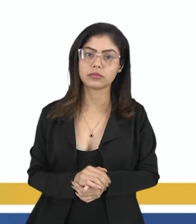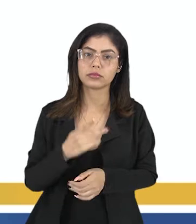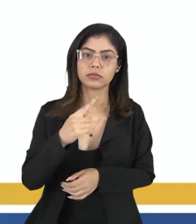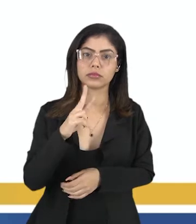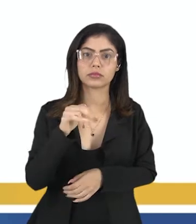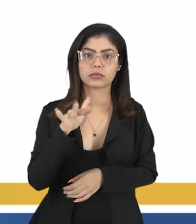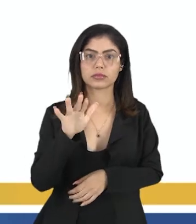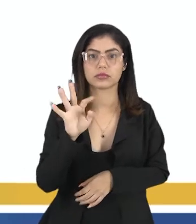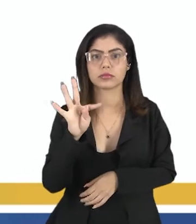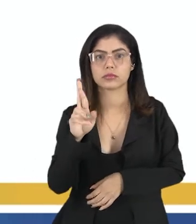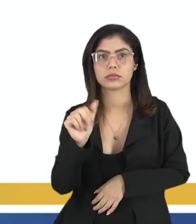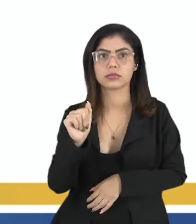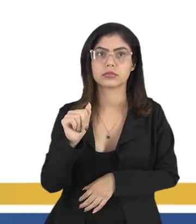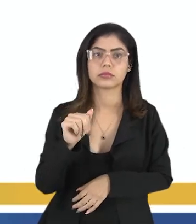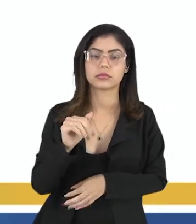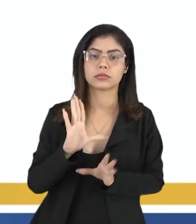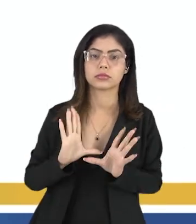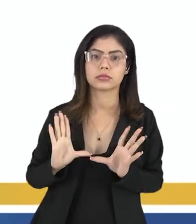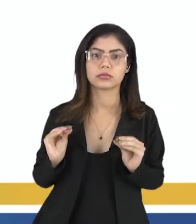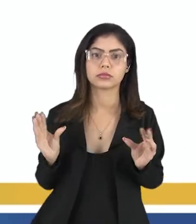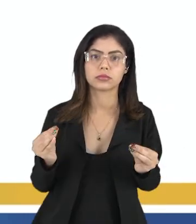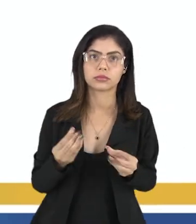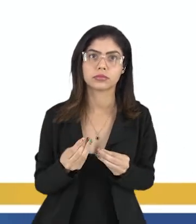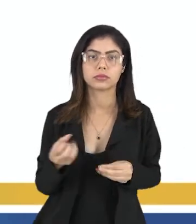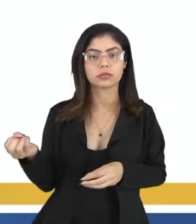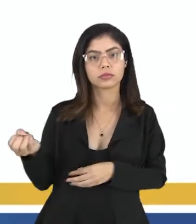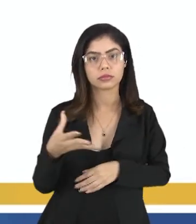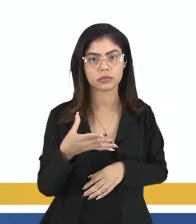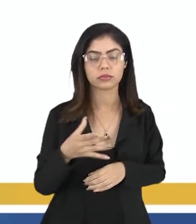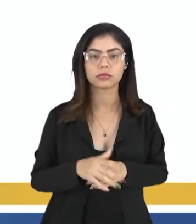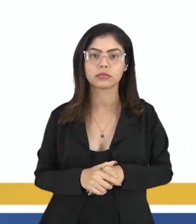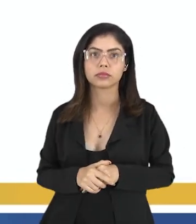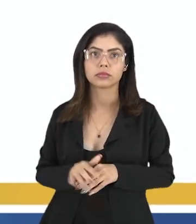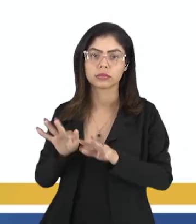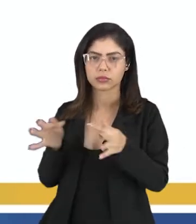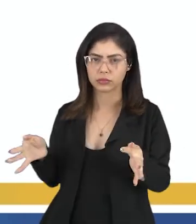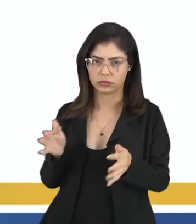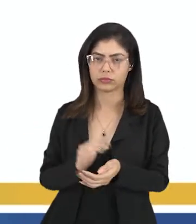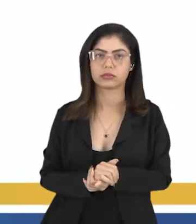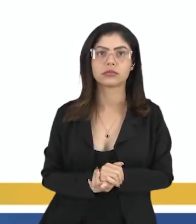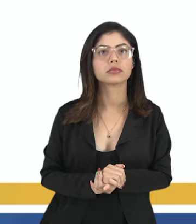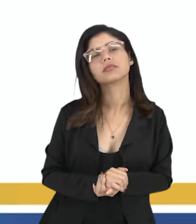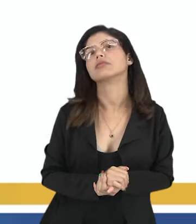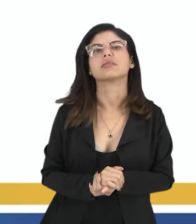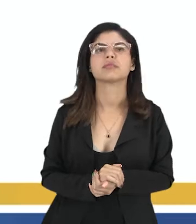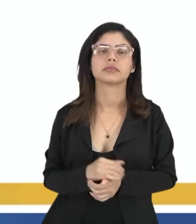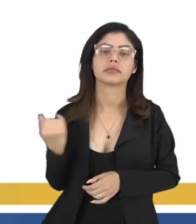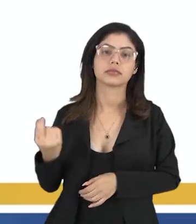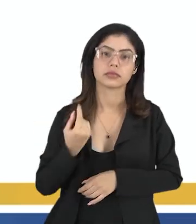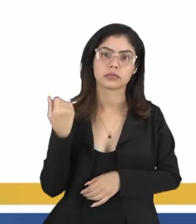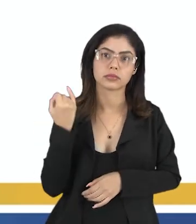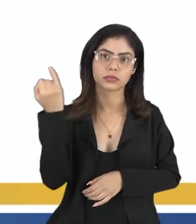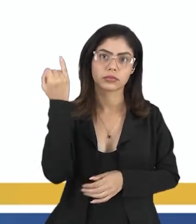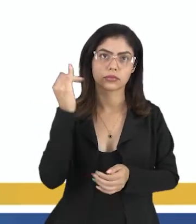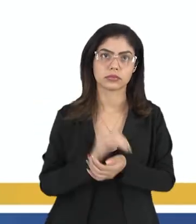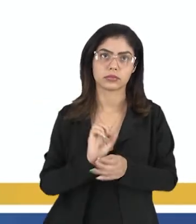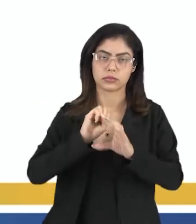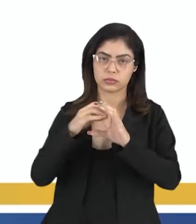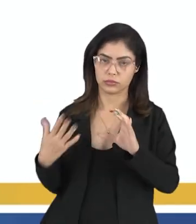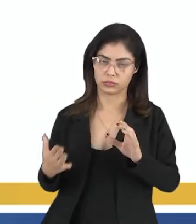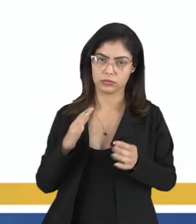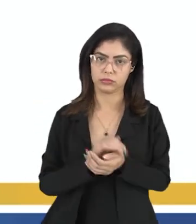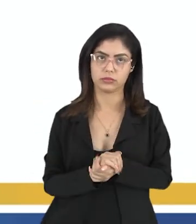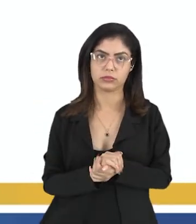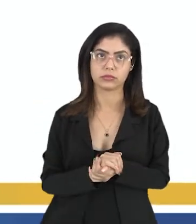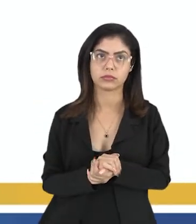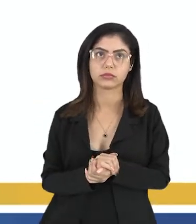prata dessa substância e ela formou aqui uma substância simples. Então, qual é a principal característica